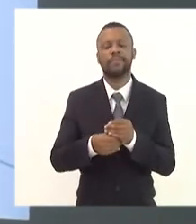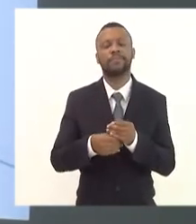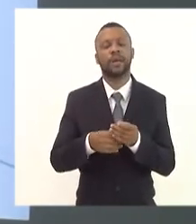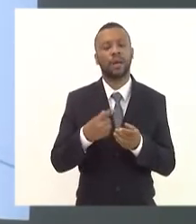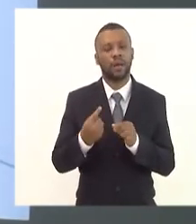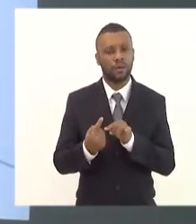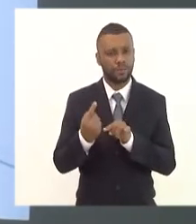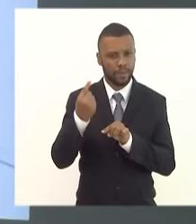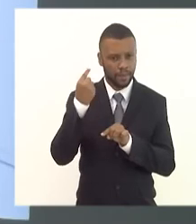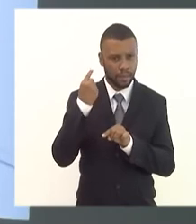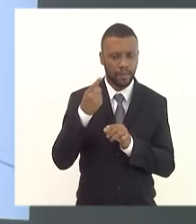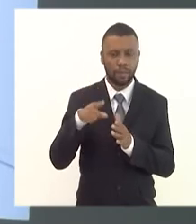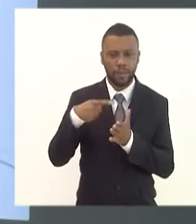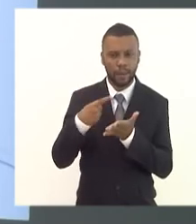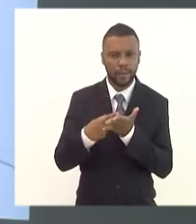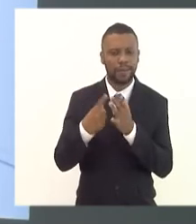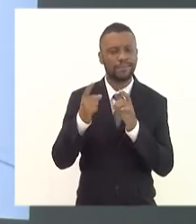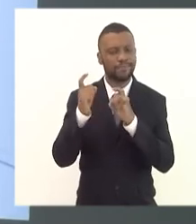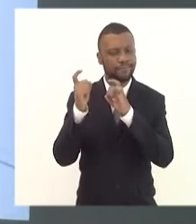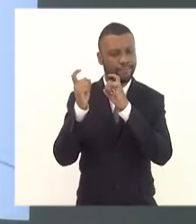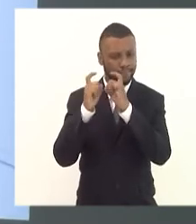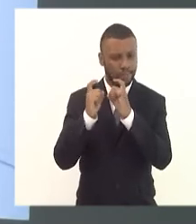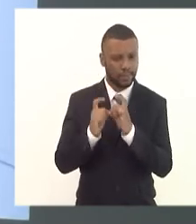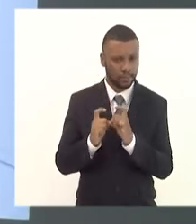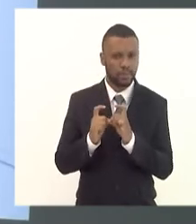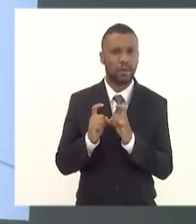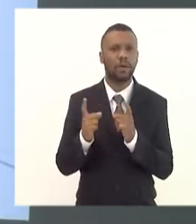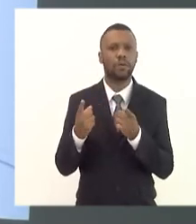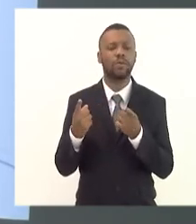reunião semana passada